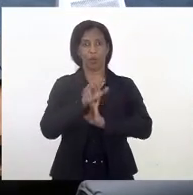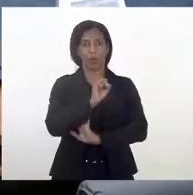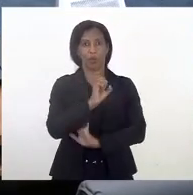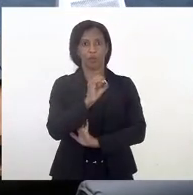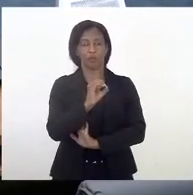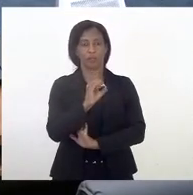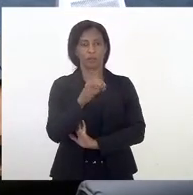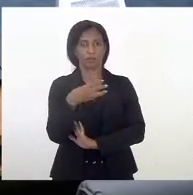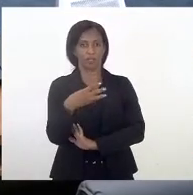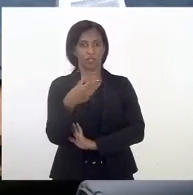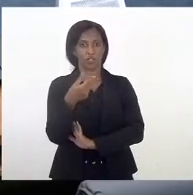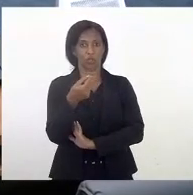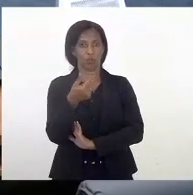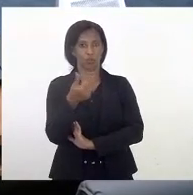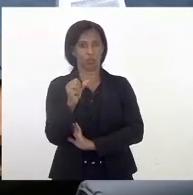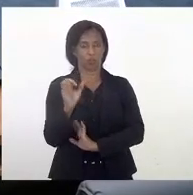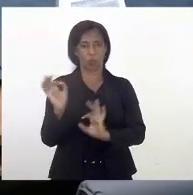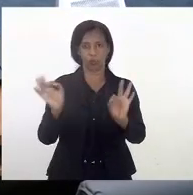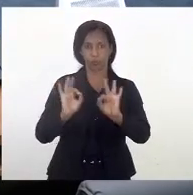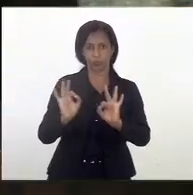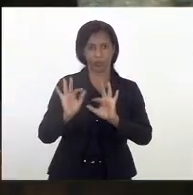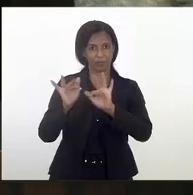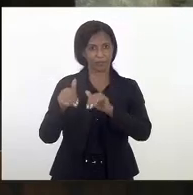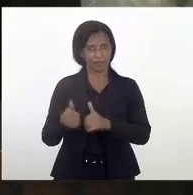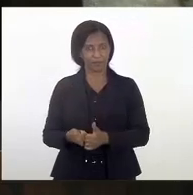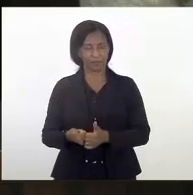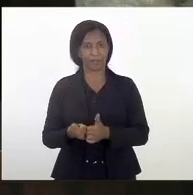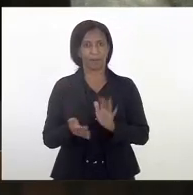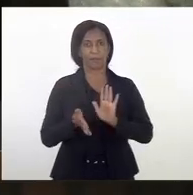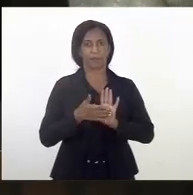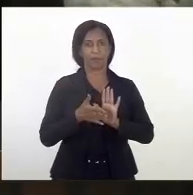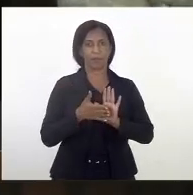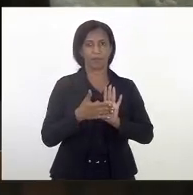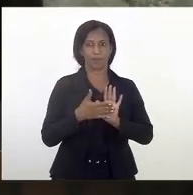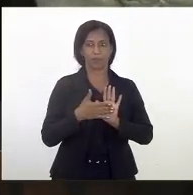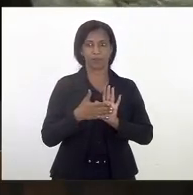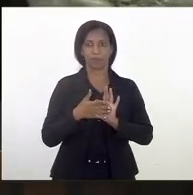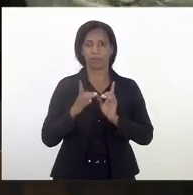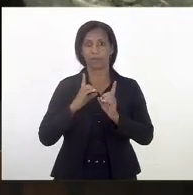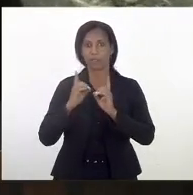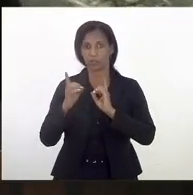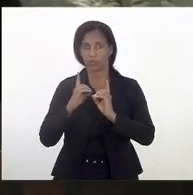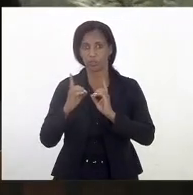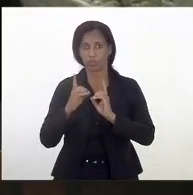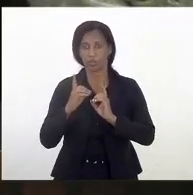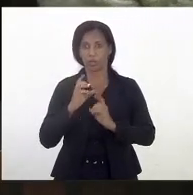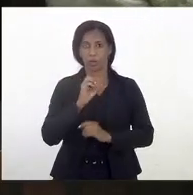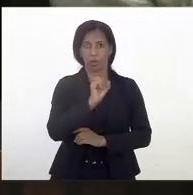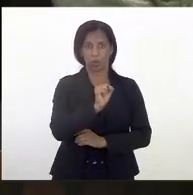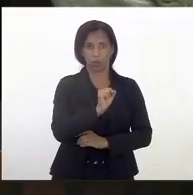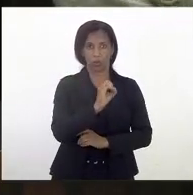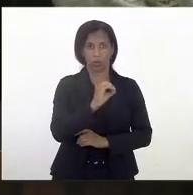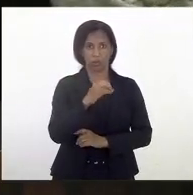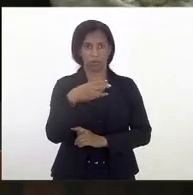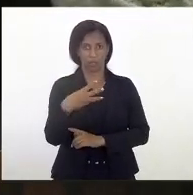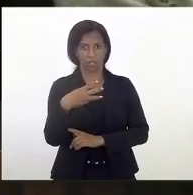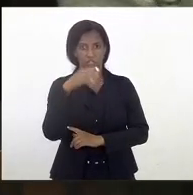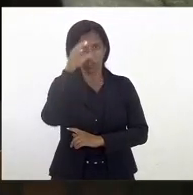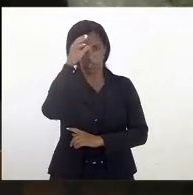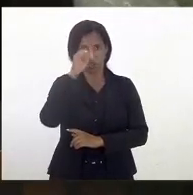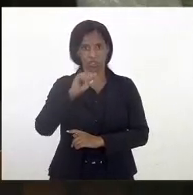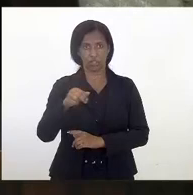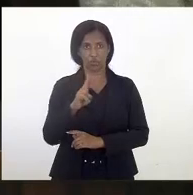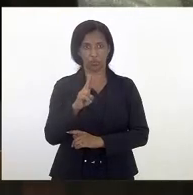80309 novembro de Queira discutir sem na descrição a presente proposta para discutir 803 19 Deputado a tia